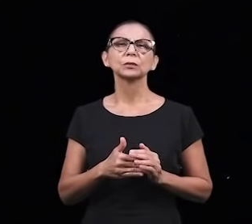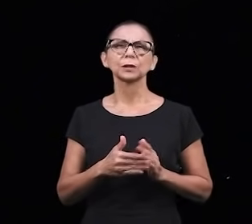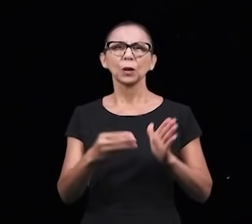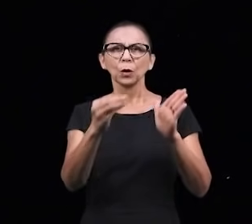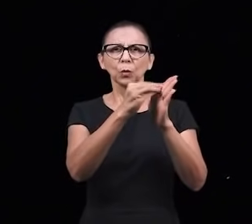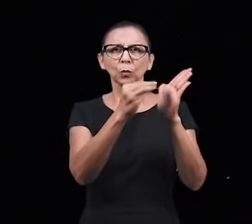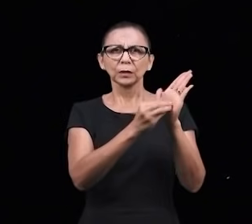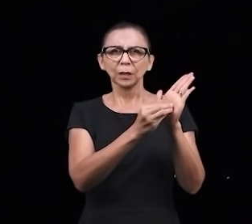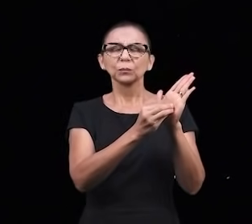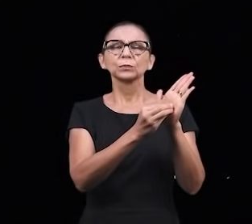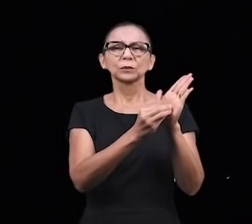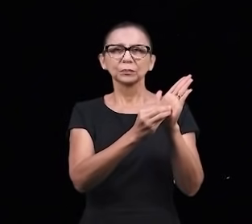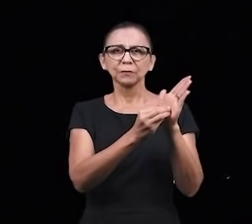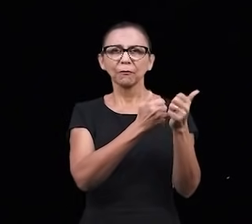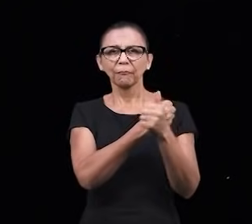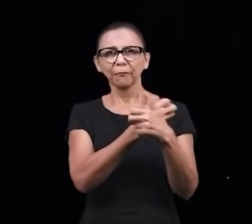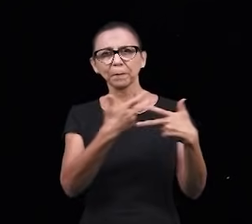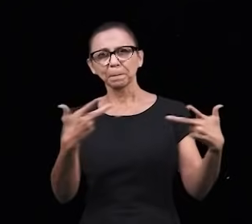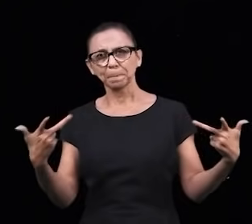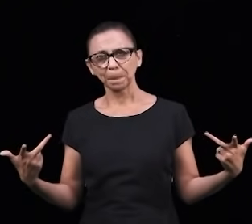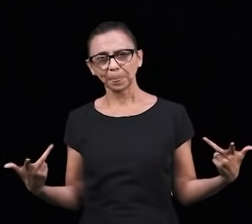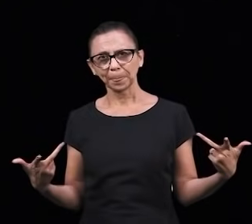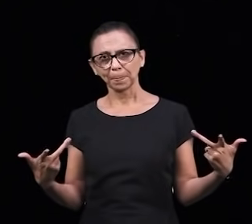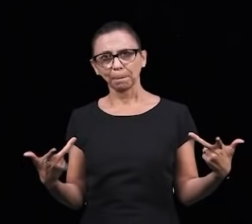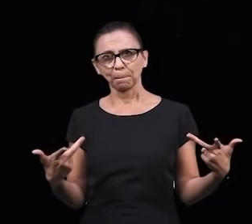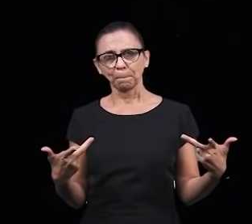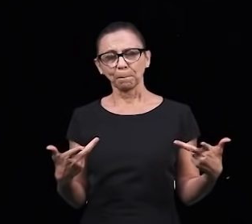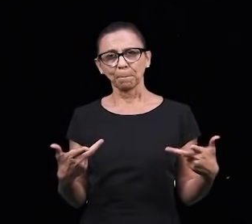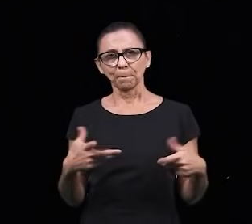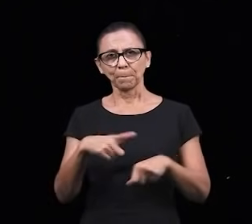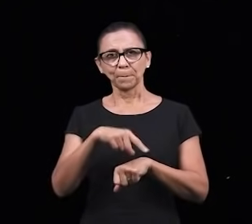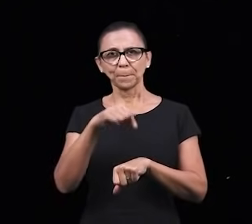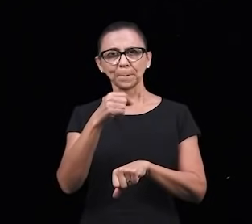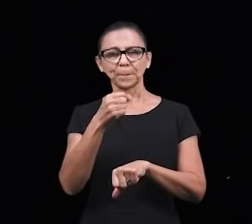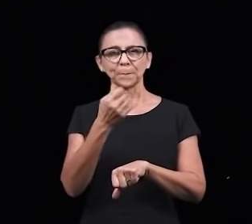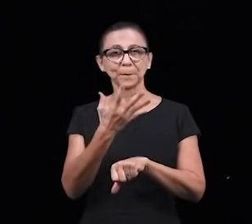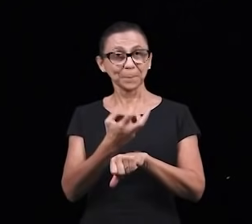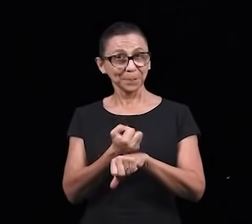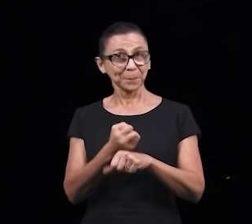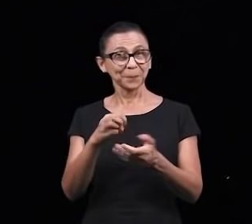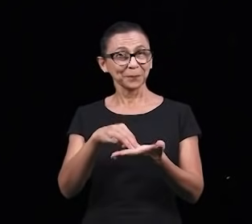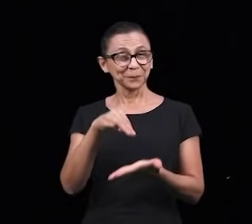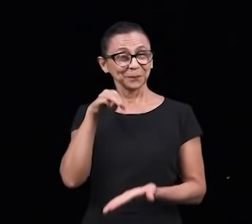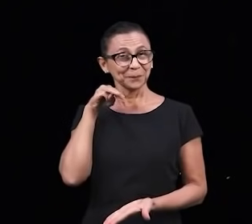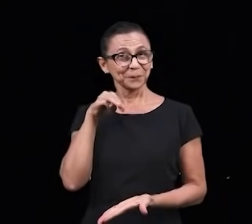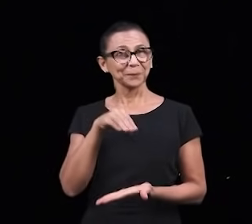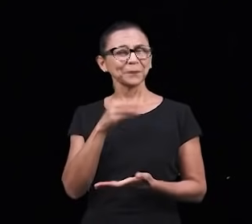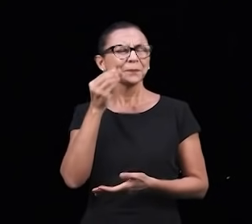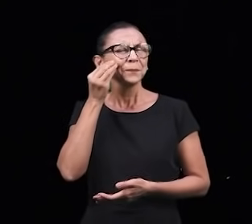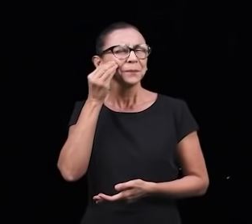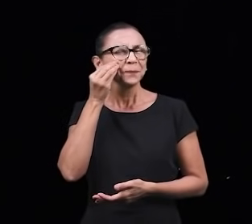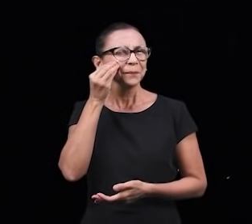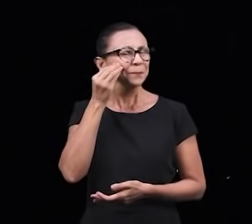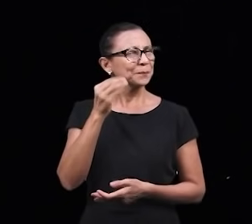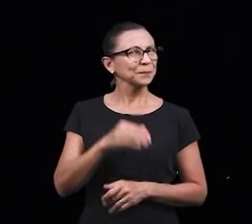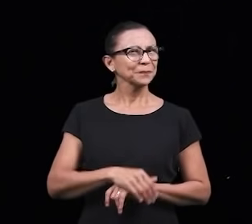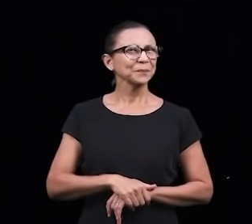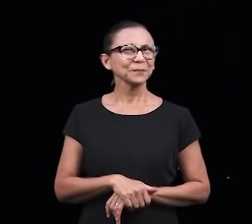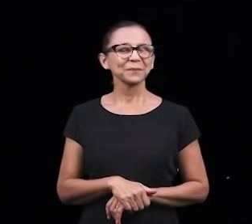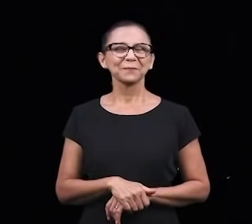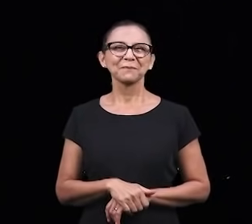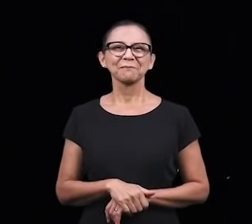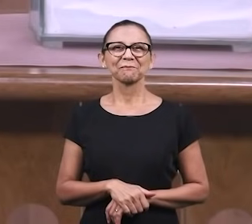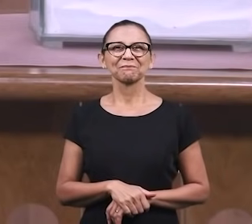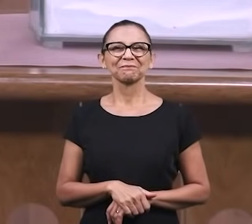quantidade de conteúdo que está disponível ali no aplicativo da Igreja Cristã Maranata e eu te convido a baixá-lo e experimentar conosco esta bênção,